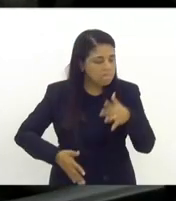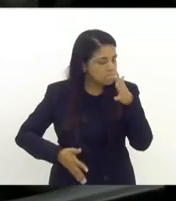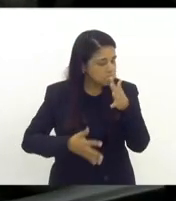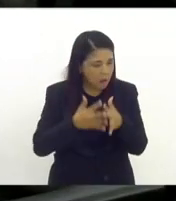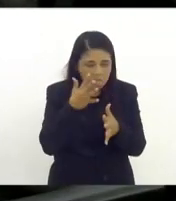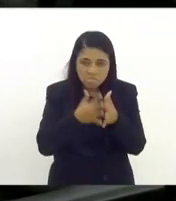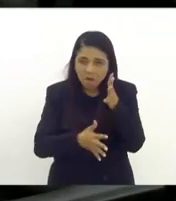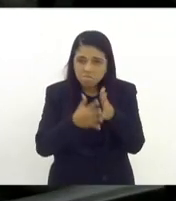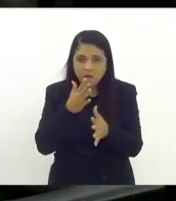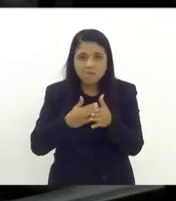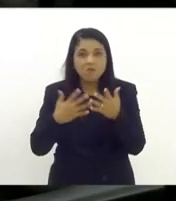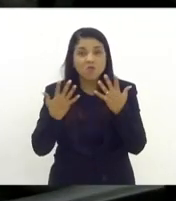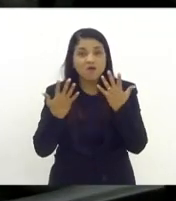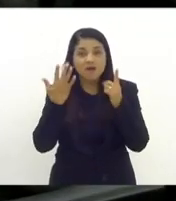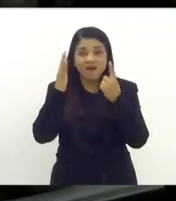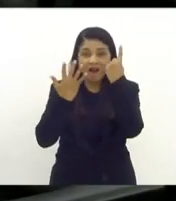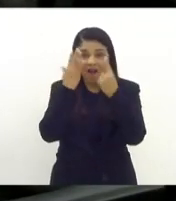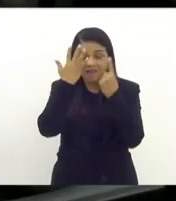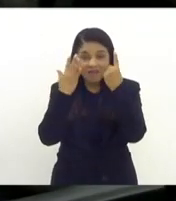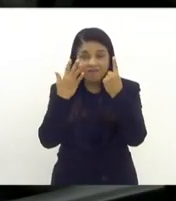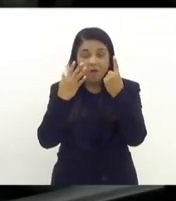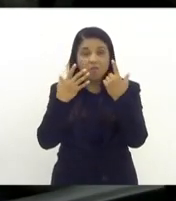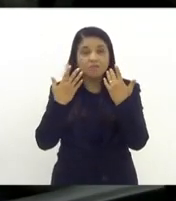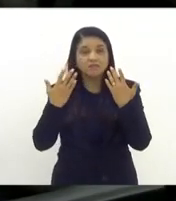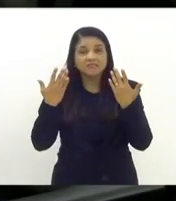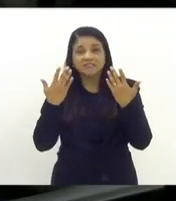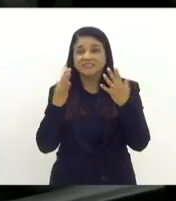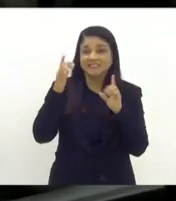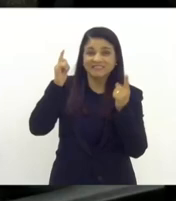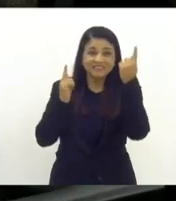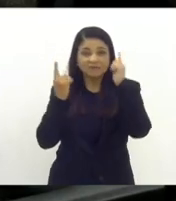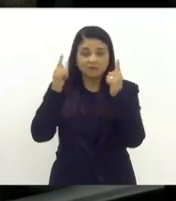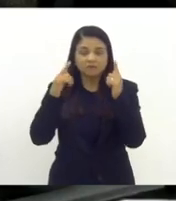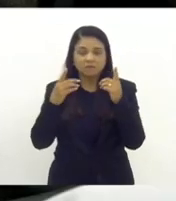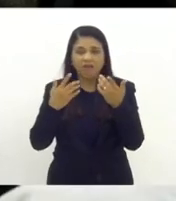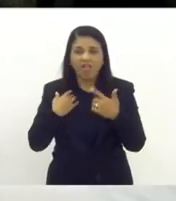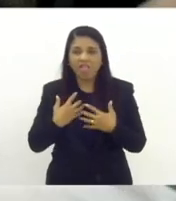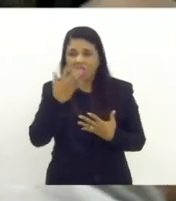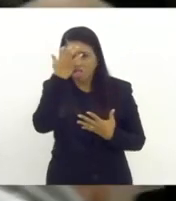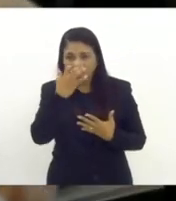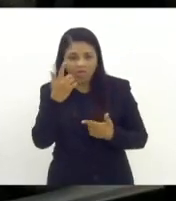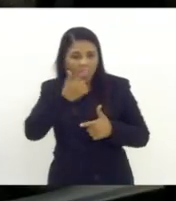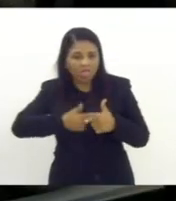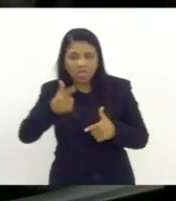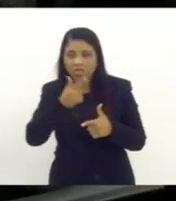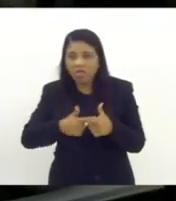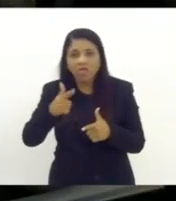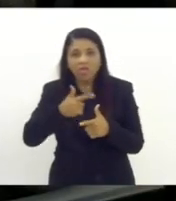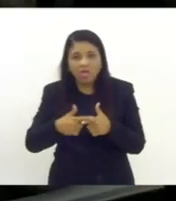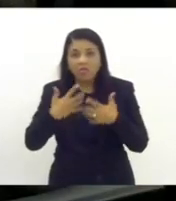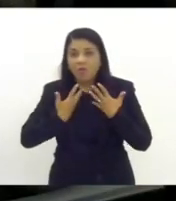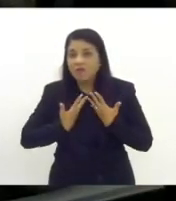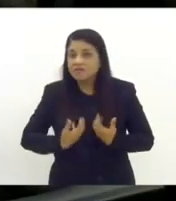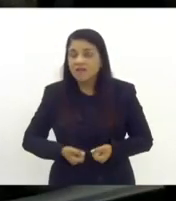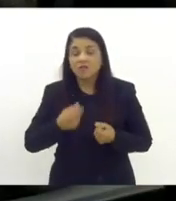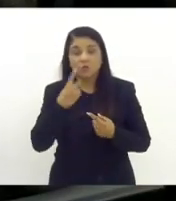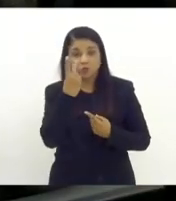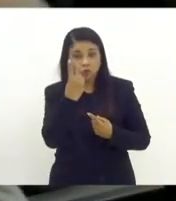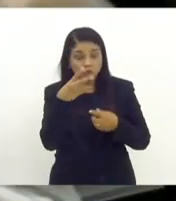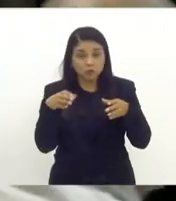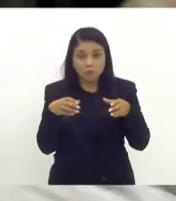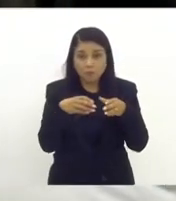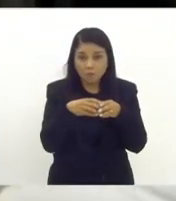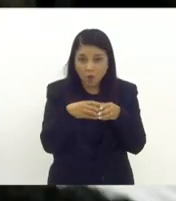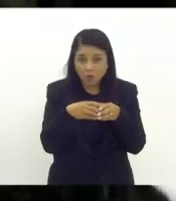para a gente se divertir a gente se aborrece muito sabe o meu o meu eu tenho dois blocos além